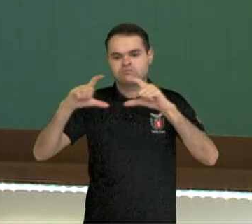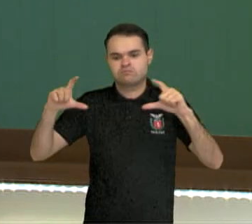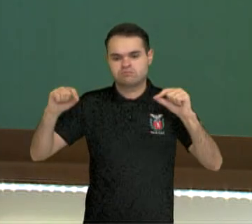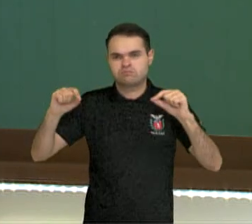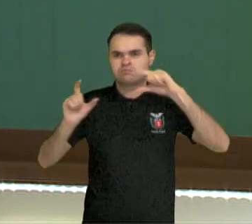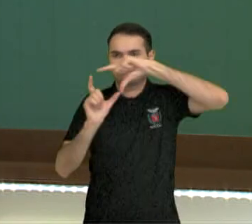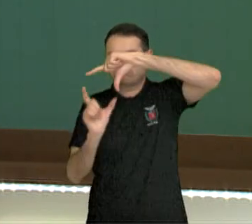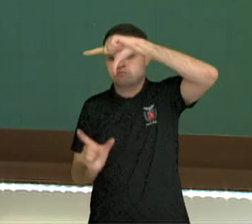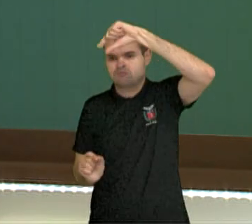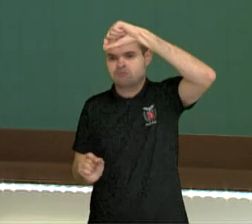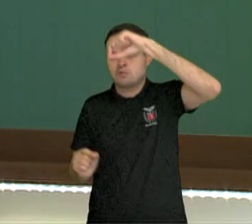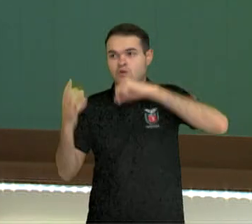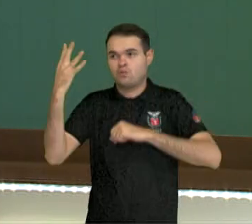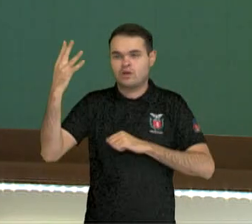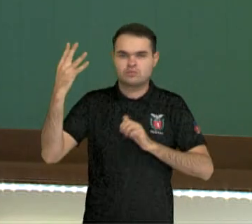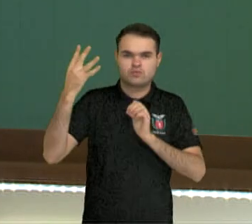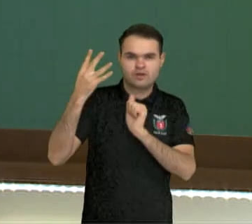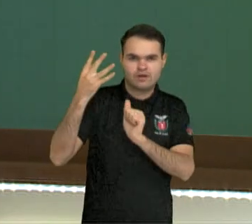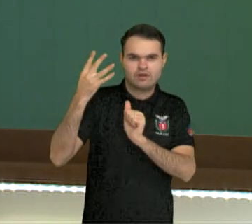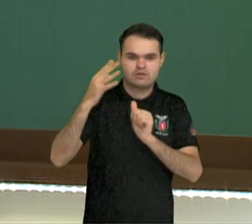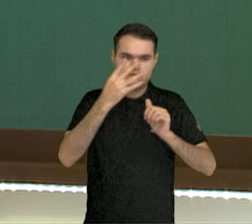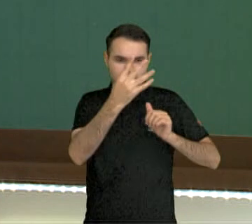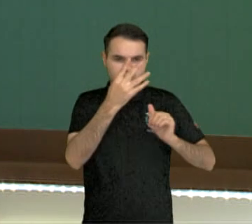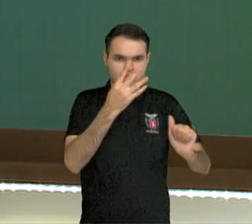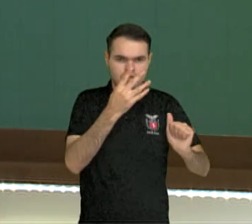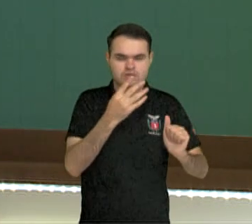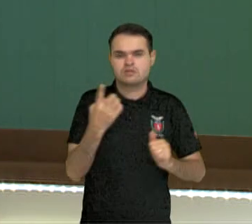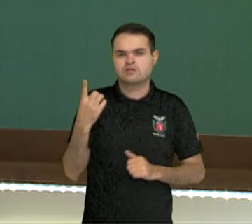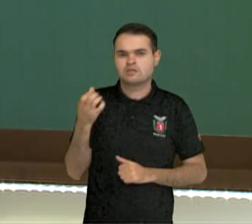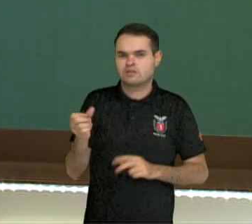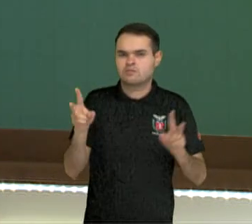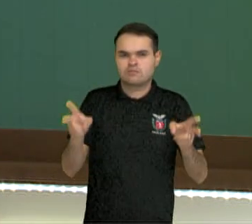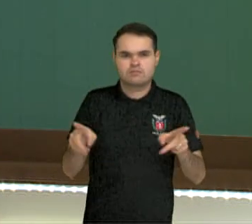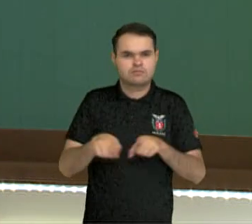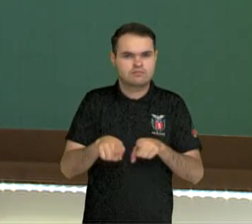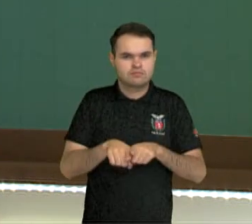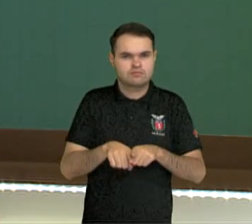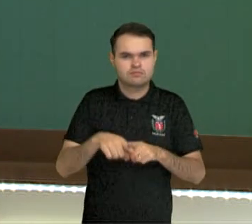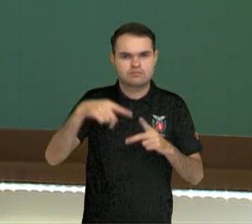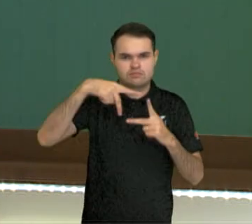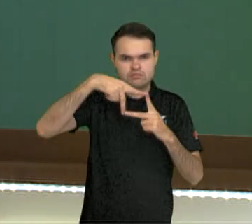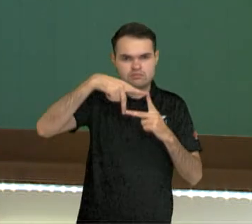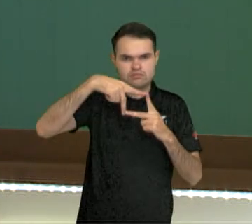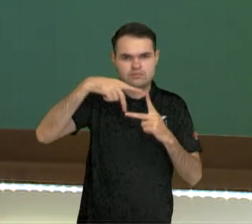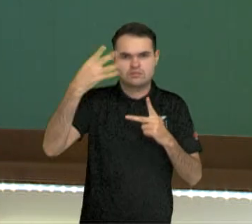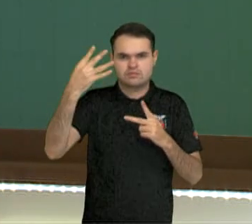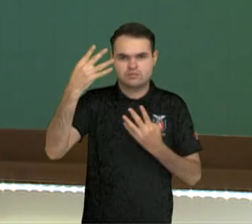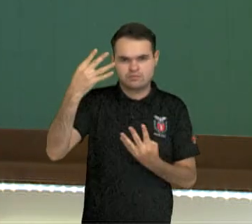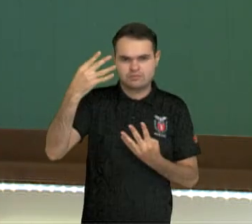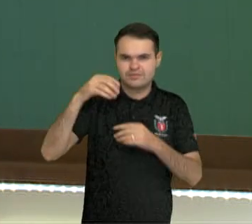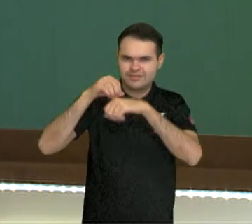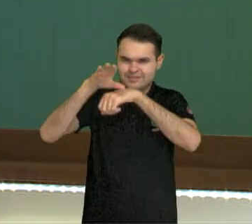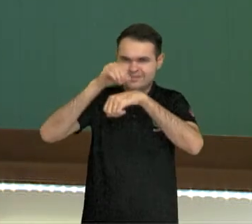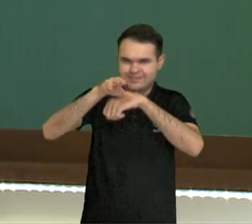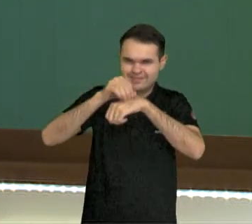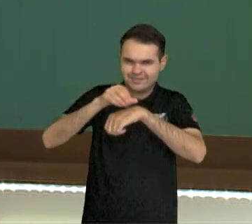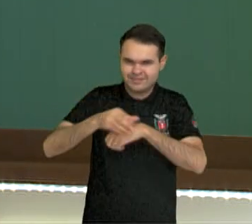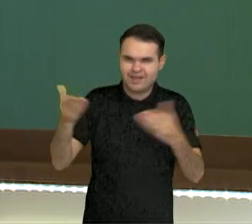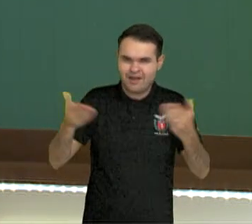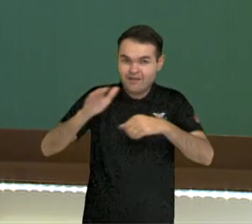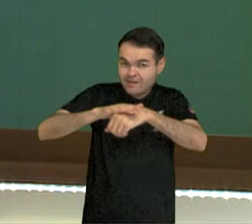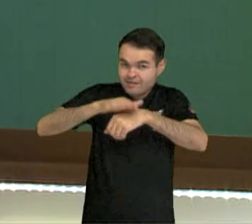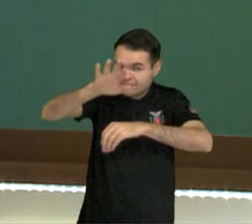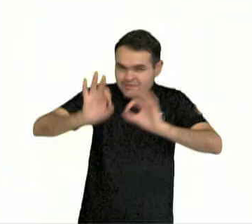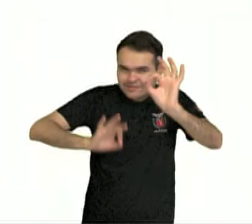A. Ok? O 16 também, ó. Um quadradinho, 4 por 4. Já dei dica demais. Agora você vai